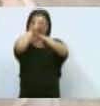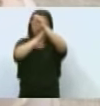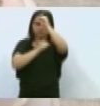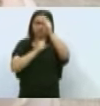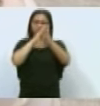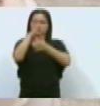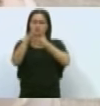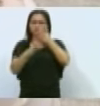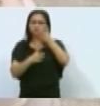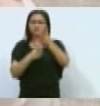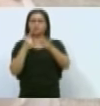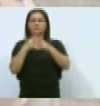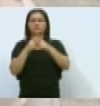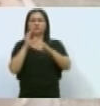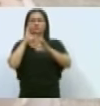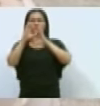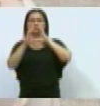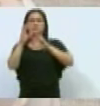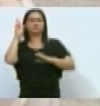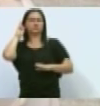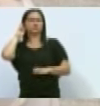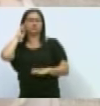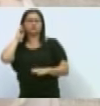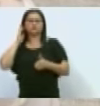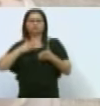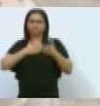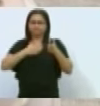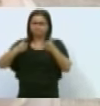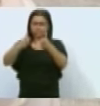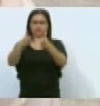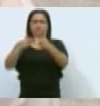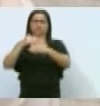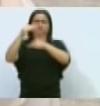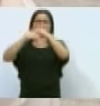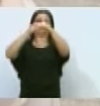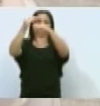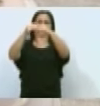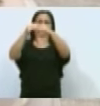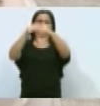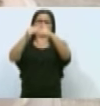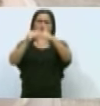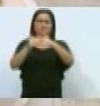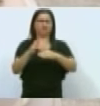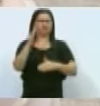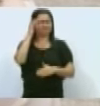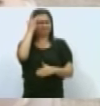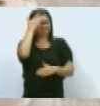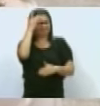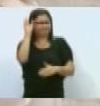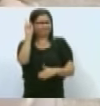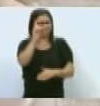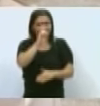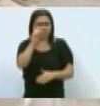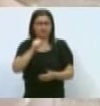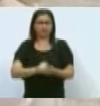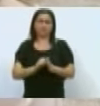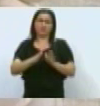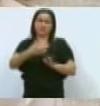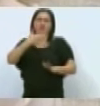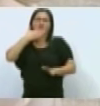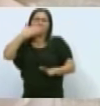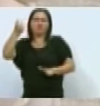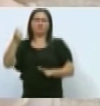daí, ela escolheu o caminho dela, né? E na época foi. Não é o mais fácil, mas é o melhor, é o